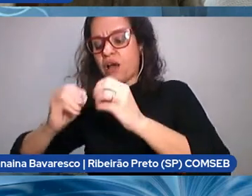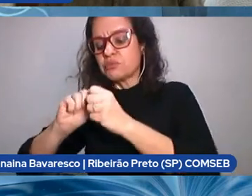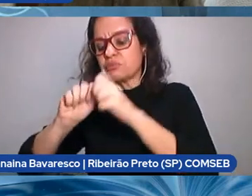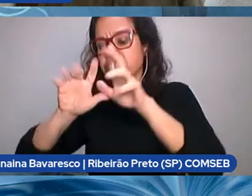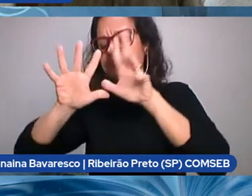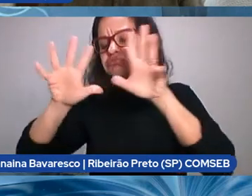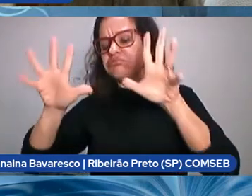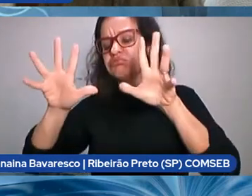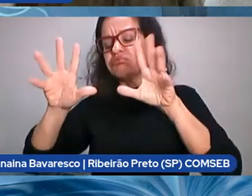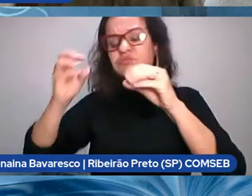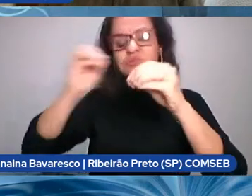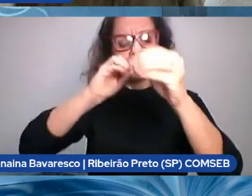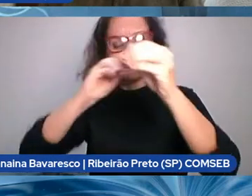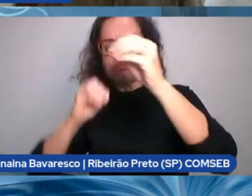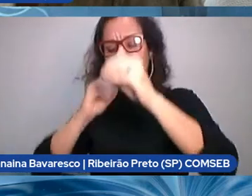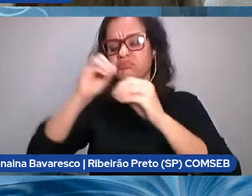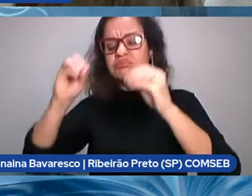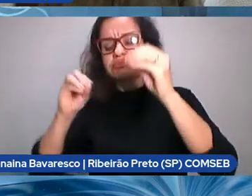dispersa,